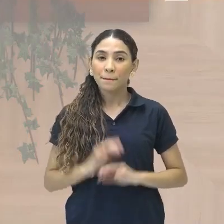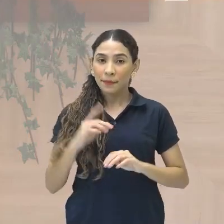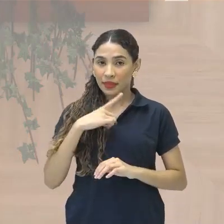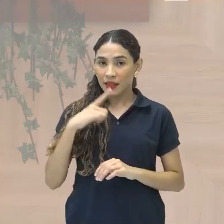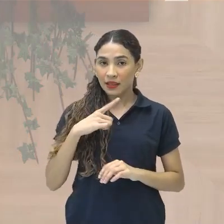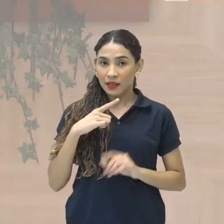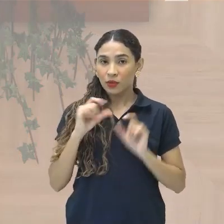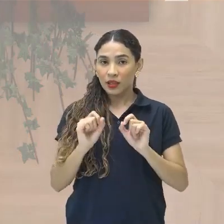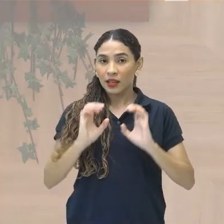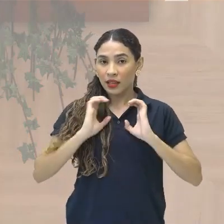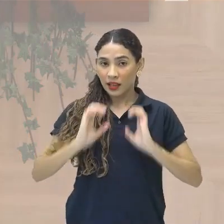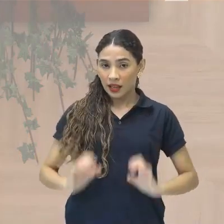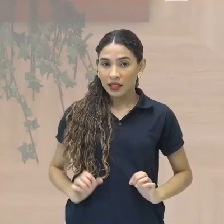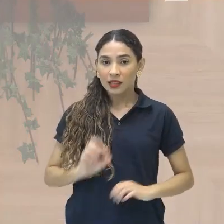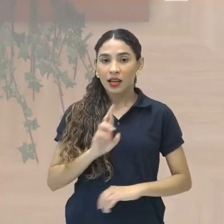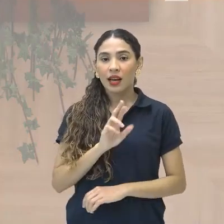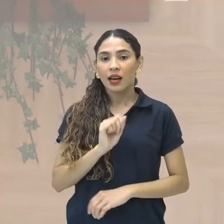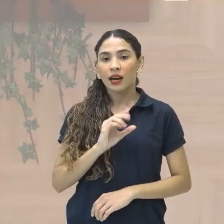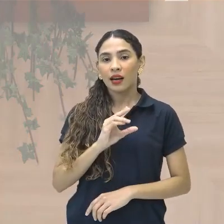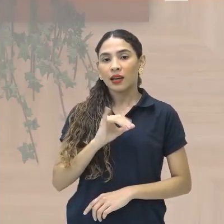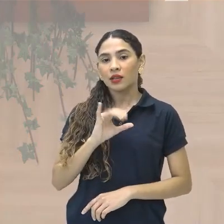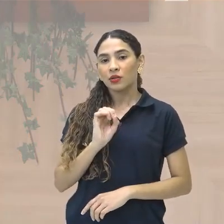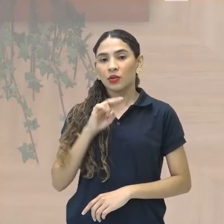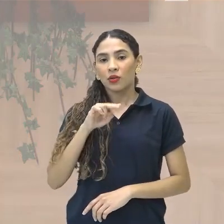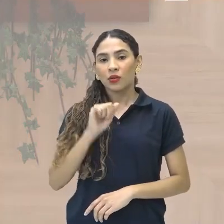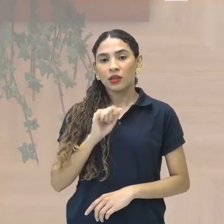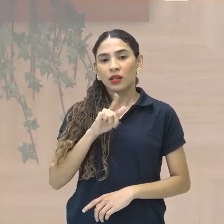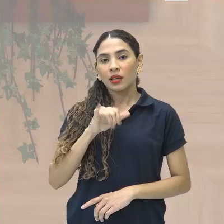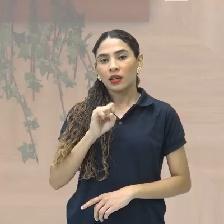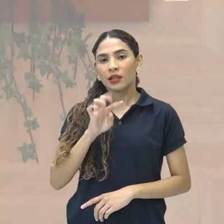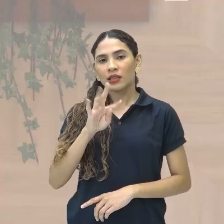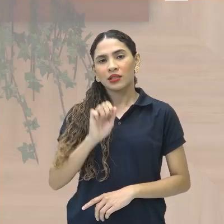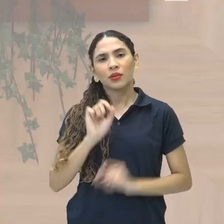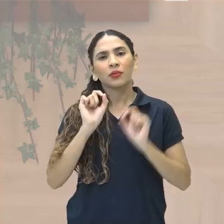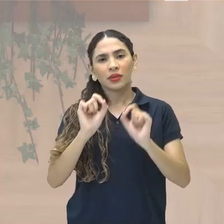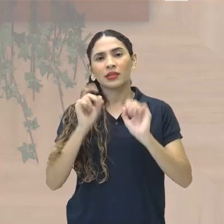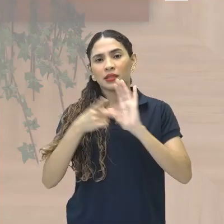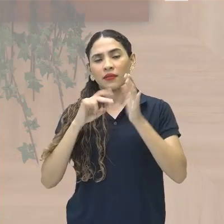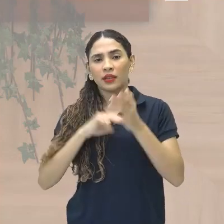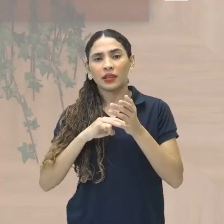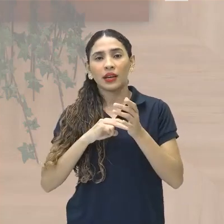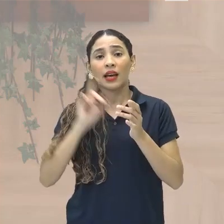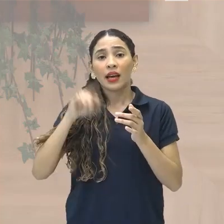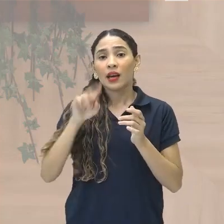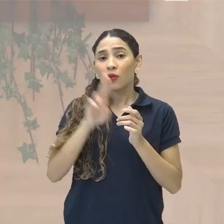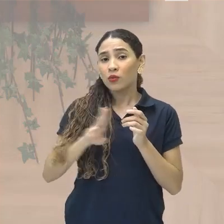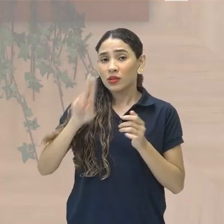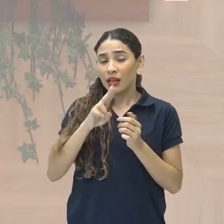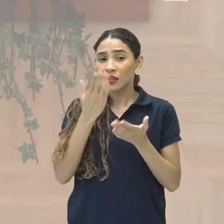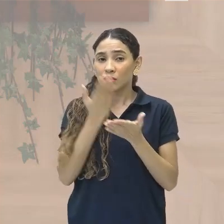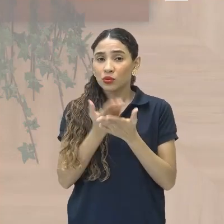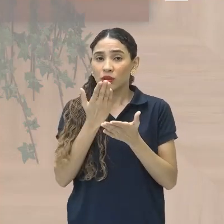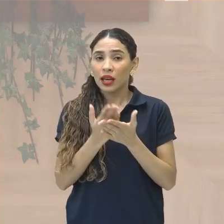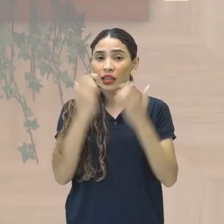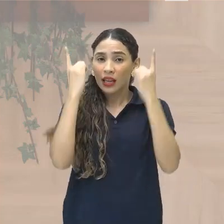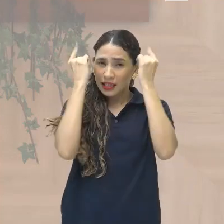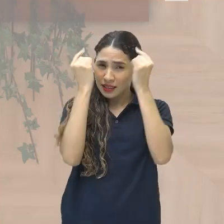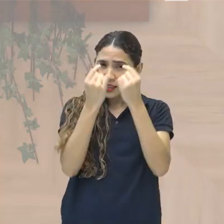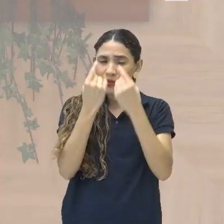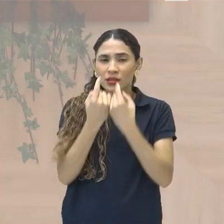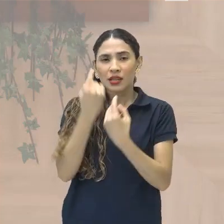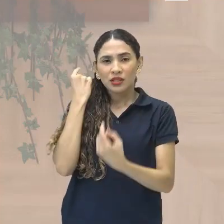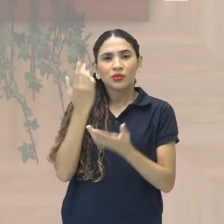existe a ética racionalista. Que ética é essa? É aquela ética utilizada e estudada pelos gregos